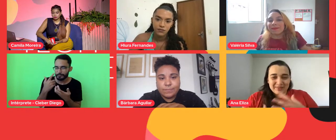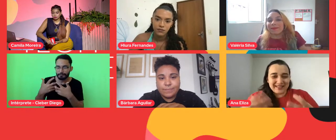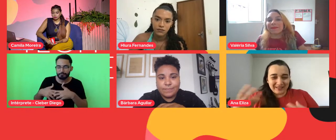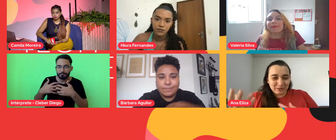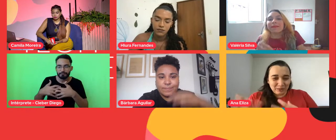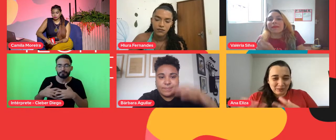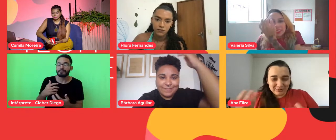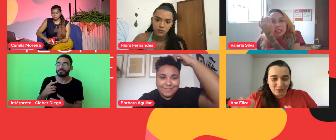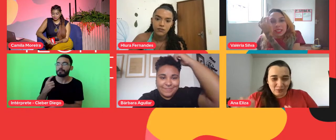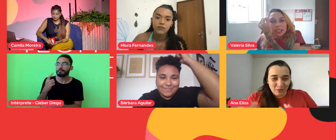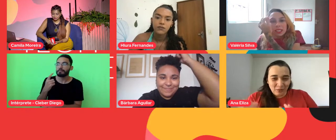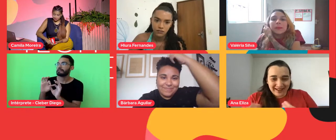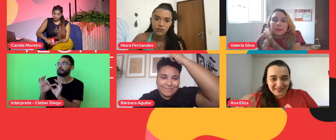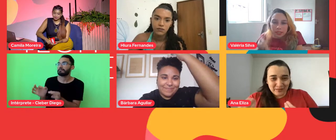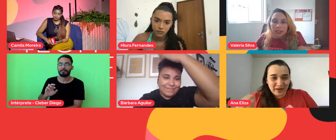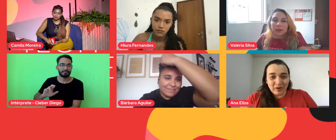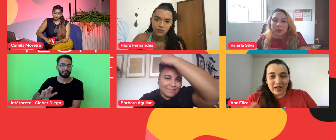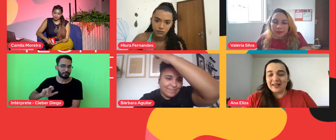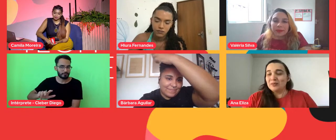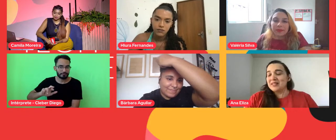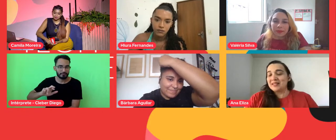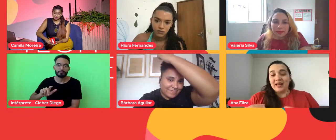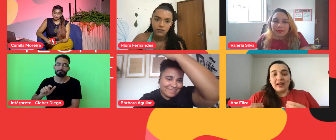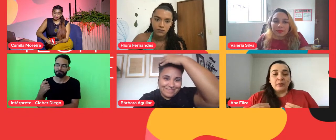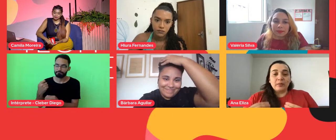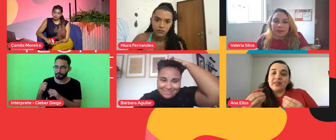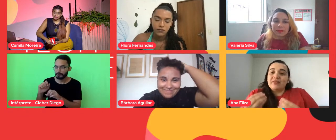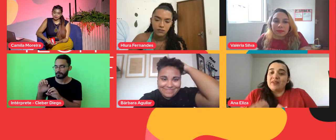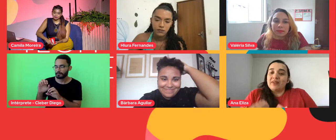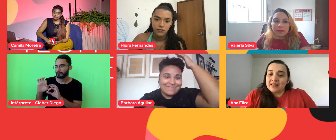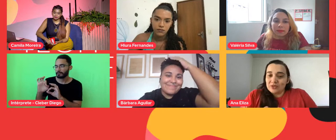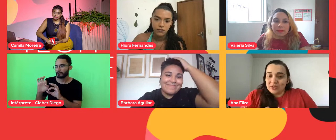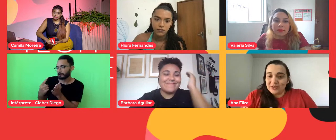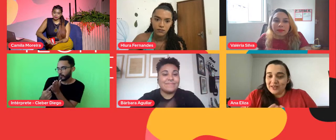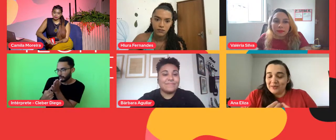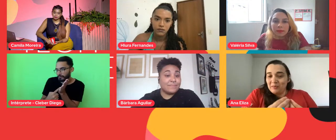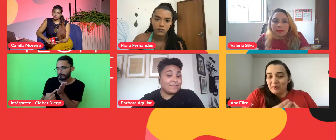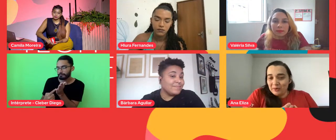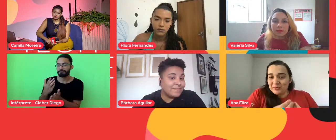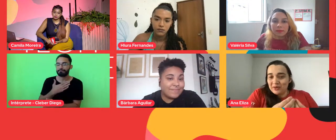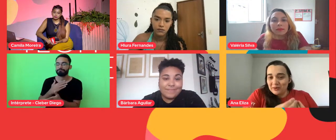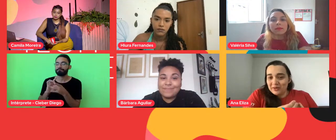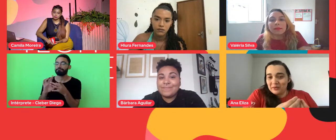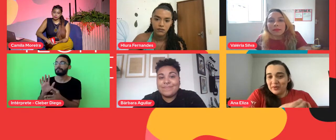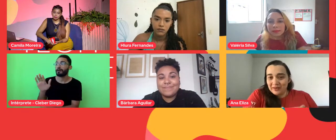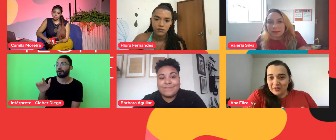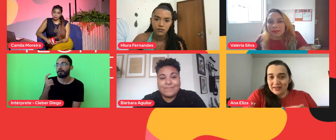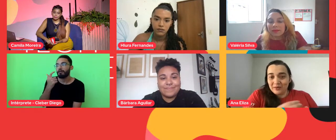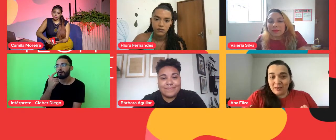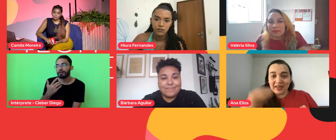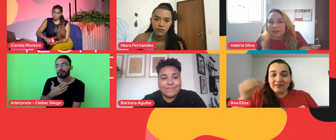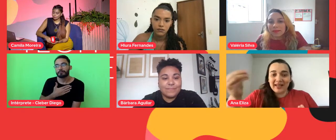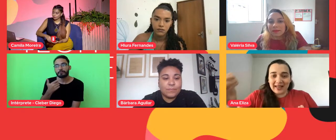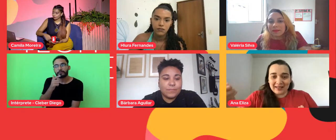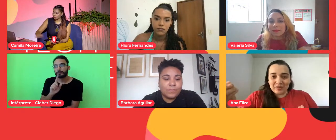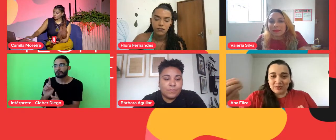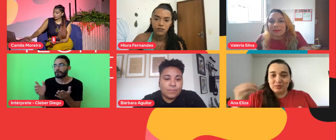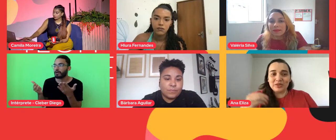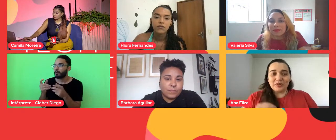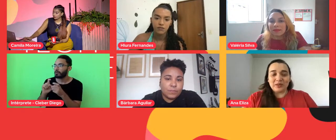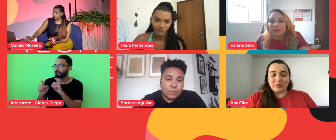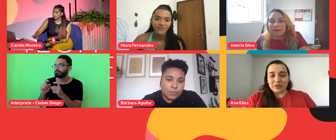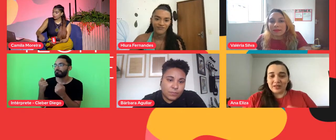que não é simples, tem todo um combinado ali, um bem bolado, mas eu poder falar assim, gente, eu não posso agora numa reunião, alguém vai lá